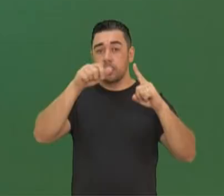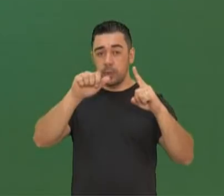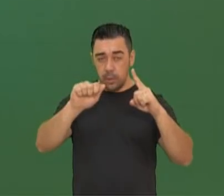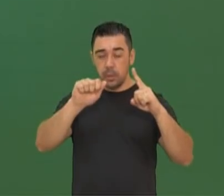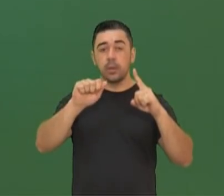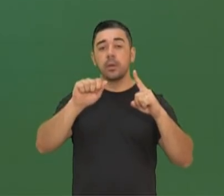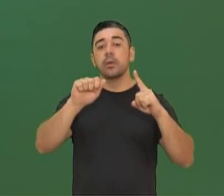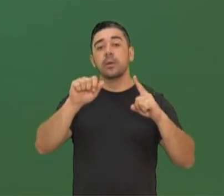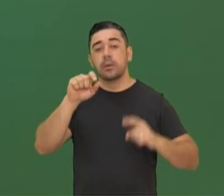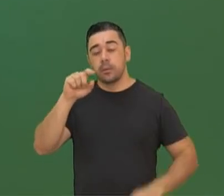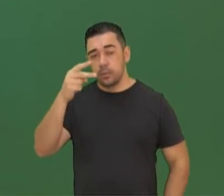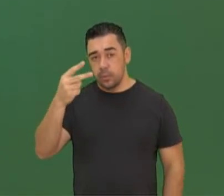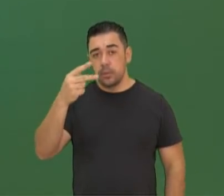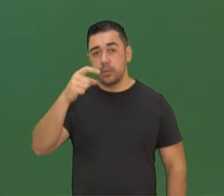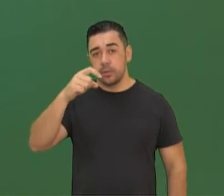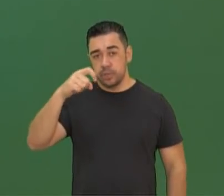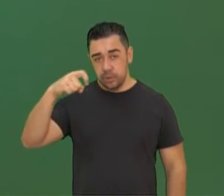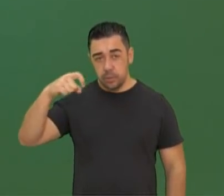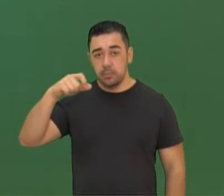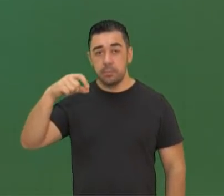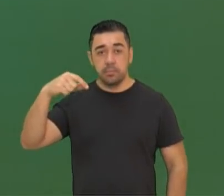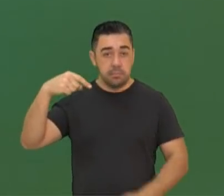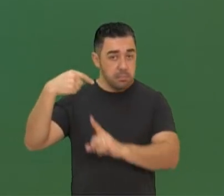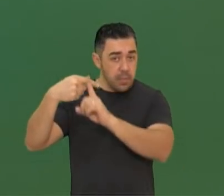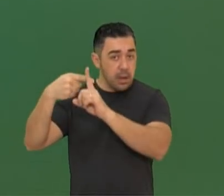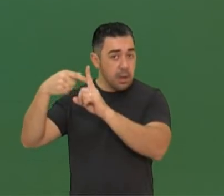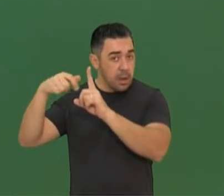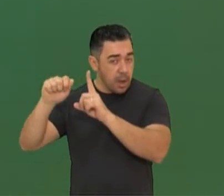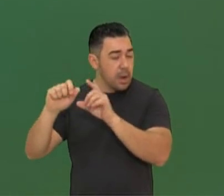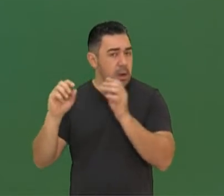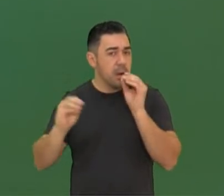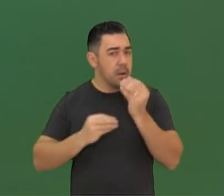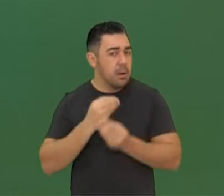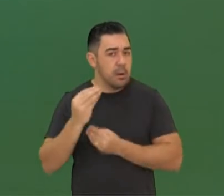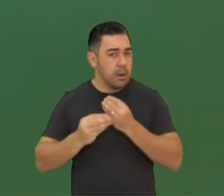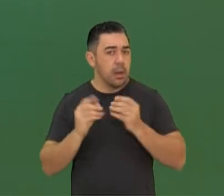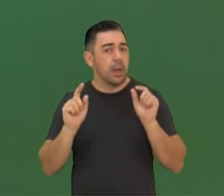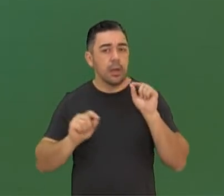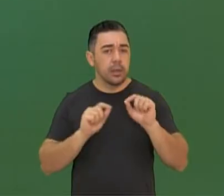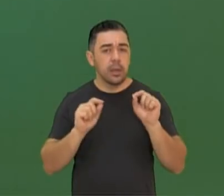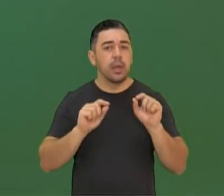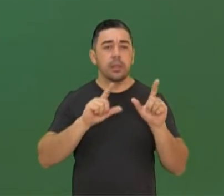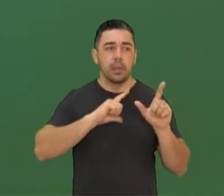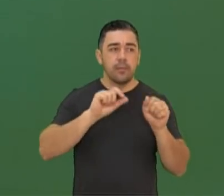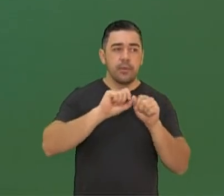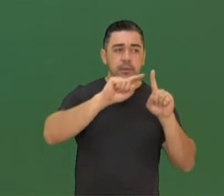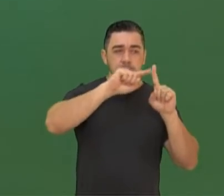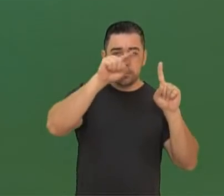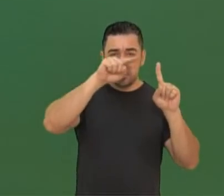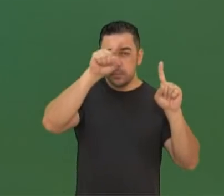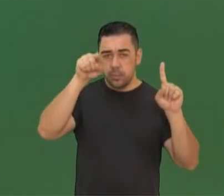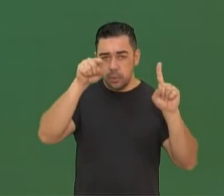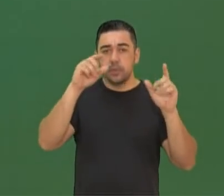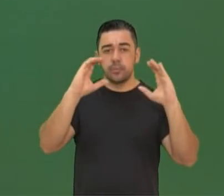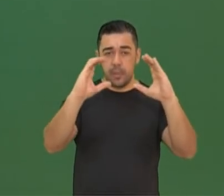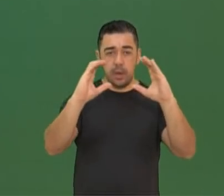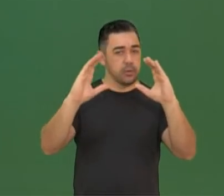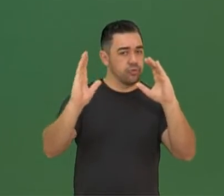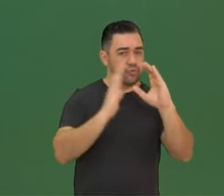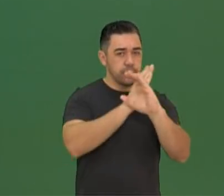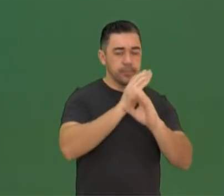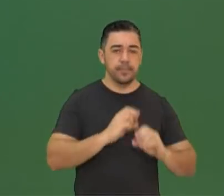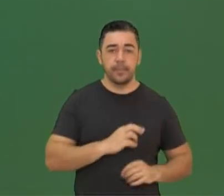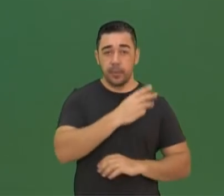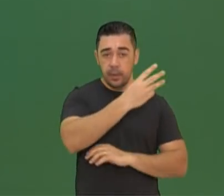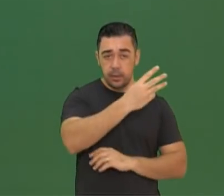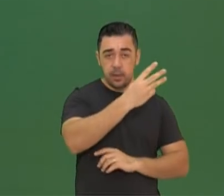a 2x mais a. Então, a gente vai começar usando a propriedade distributiva para eliminar o parênteses.